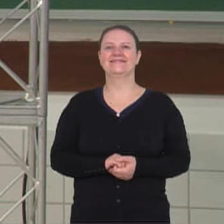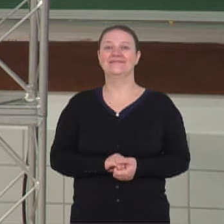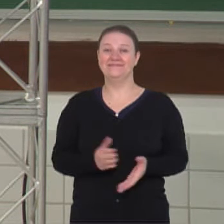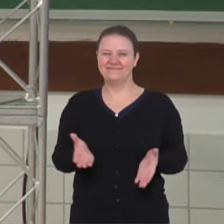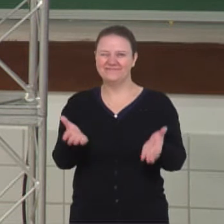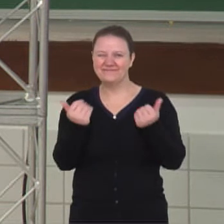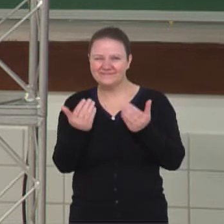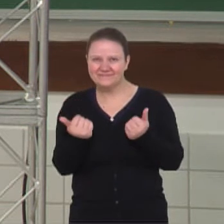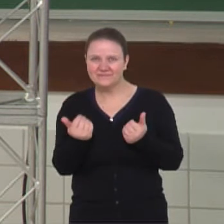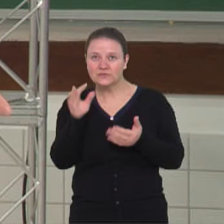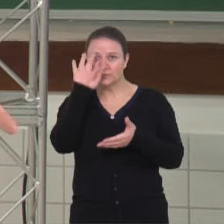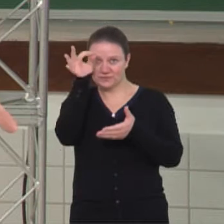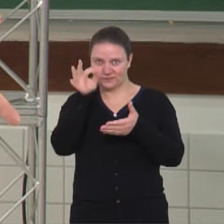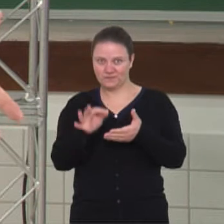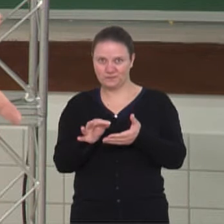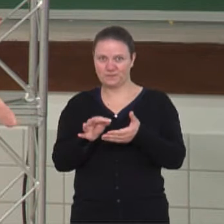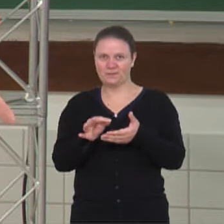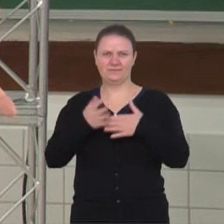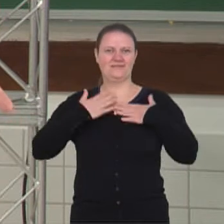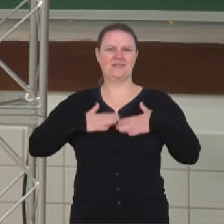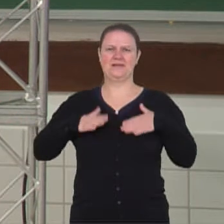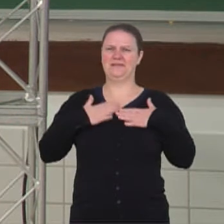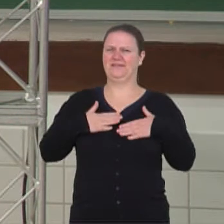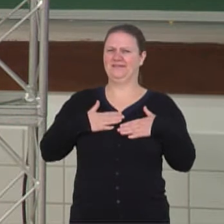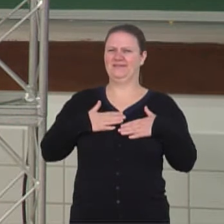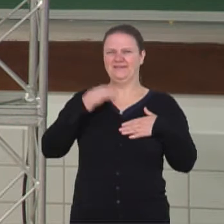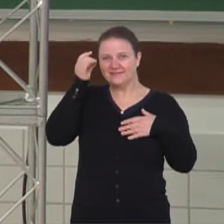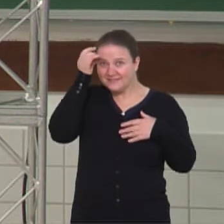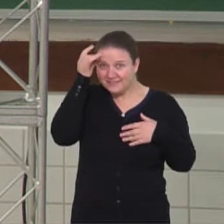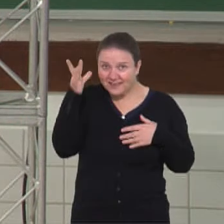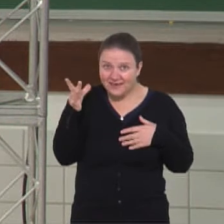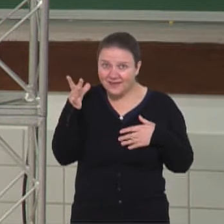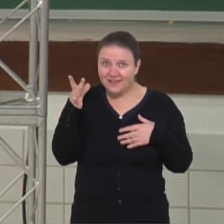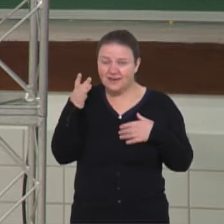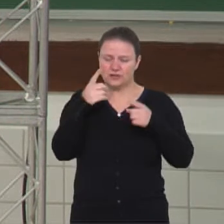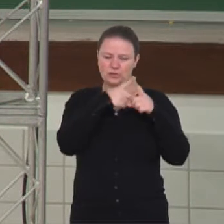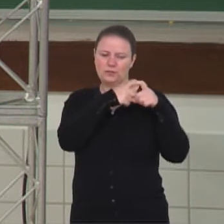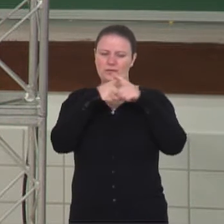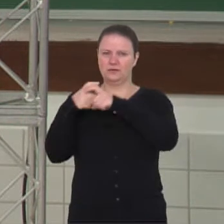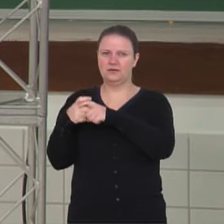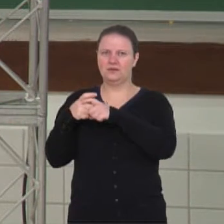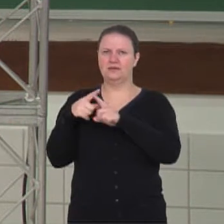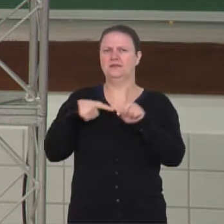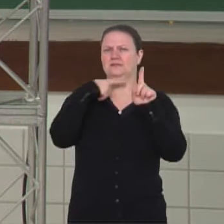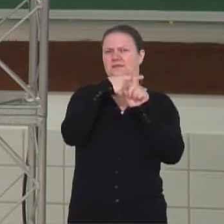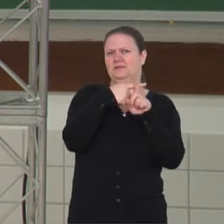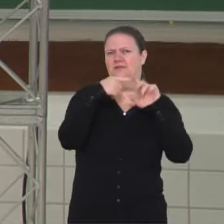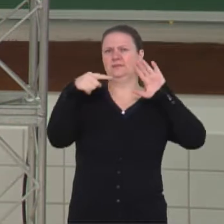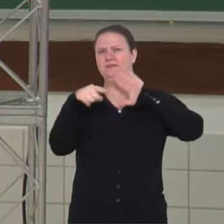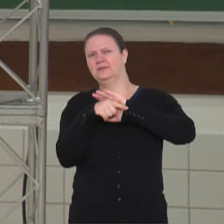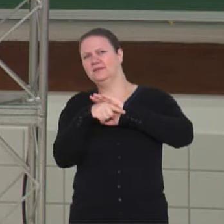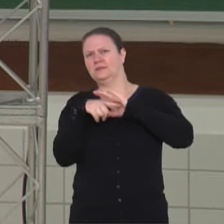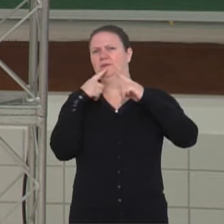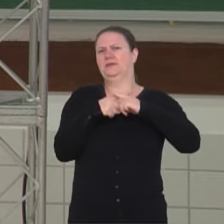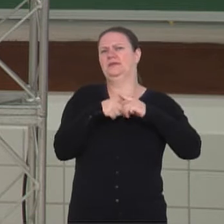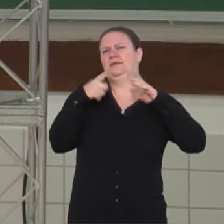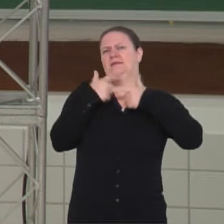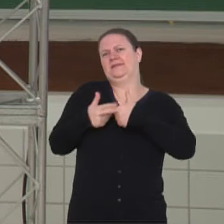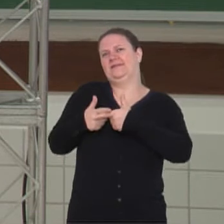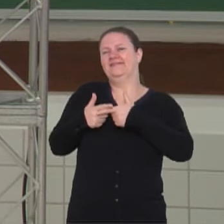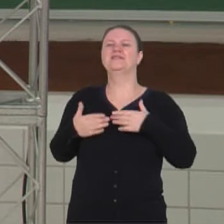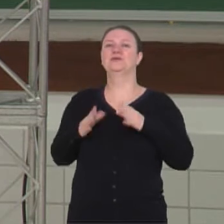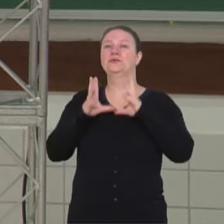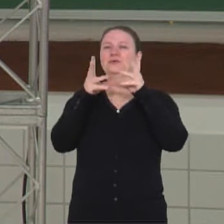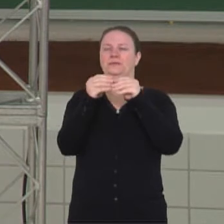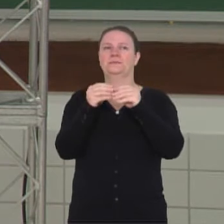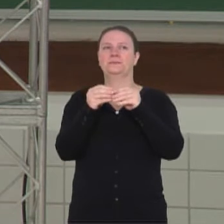Vamos lá, gente, vamos para a correção. Tranquilo, né? Polinômio, adição, subtração, multiplicação. Vamos lá. Um a um.